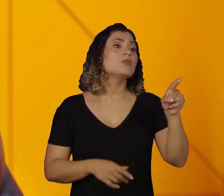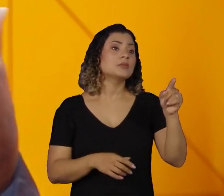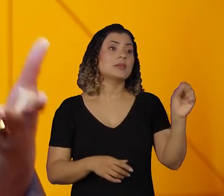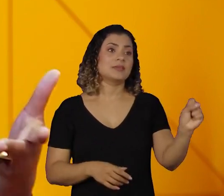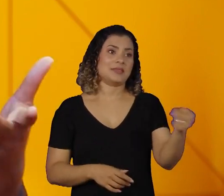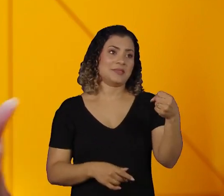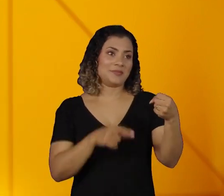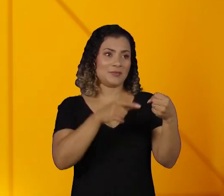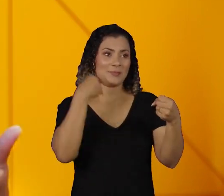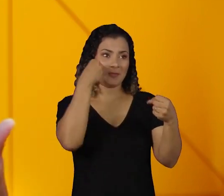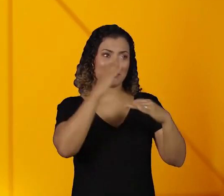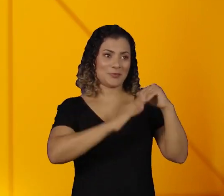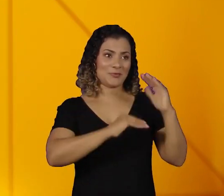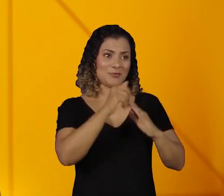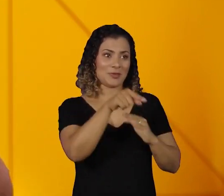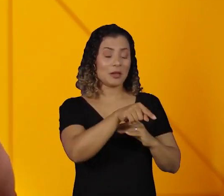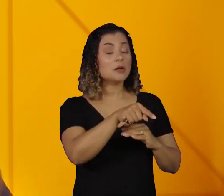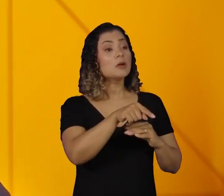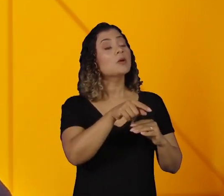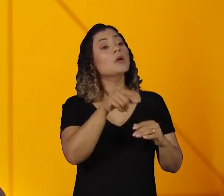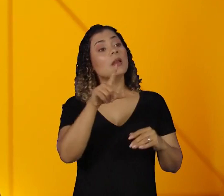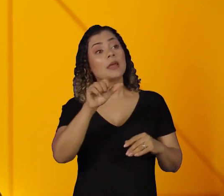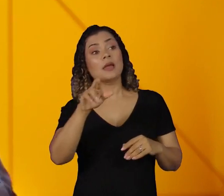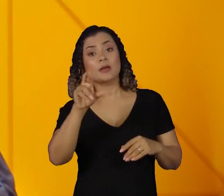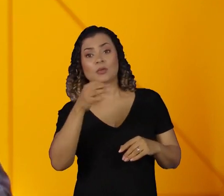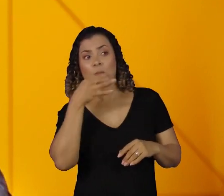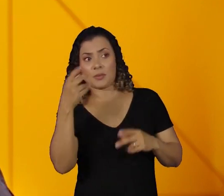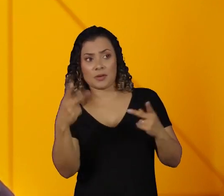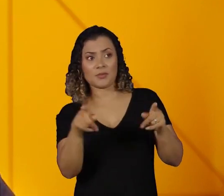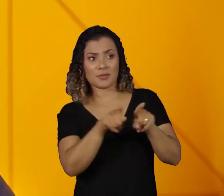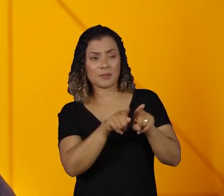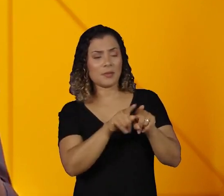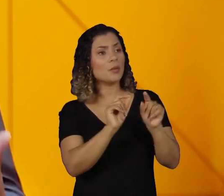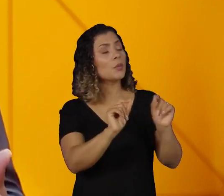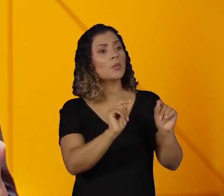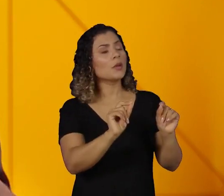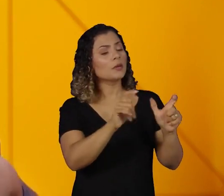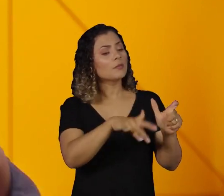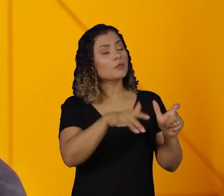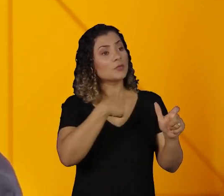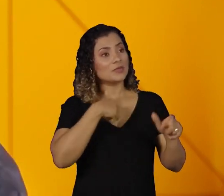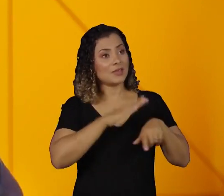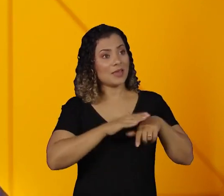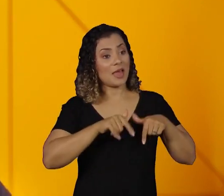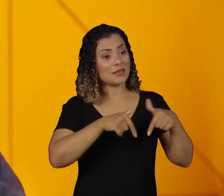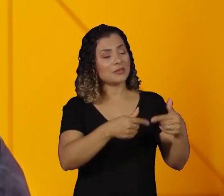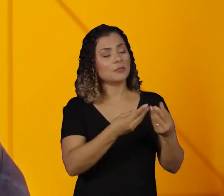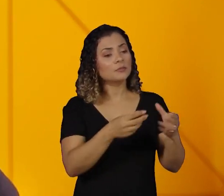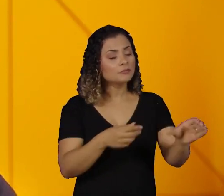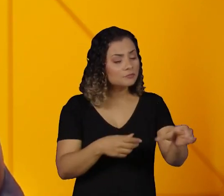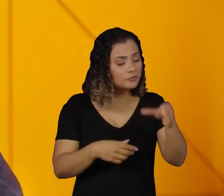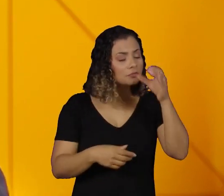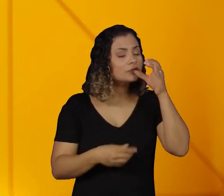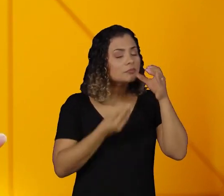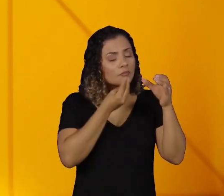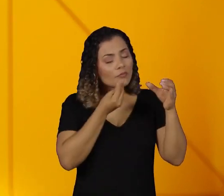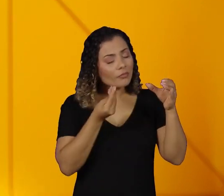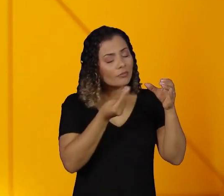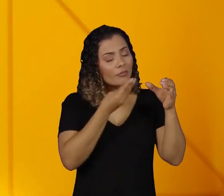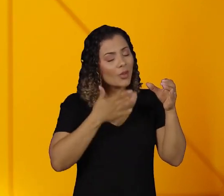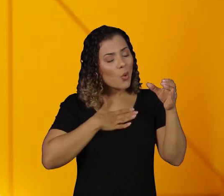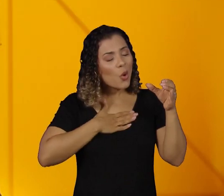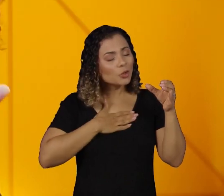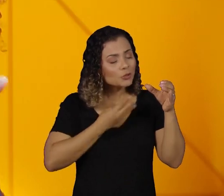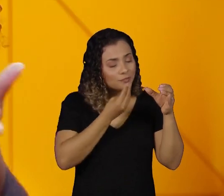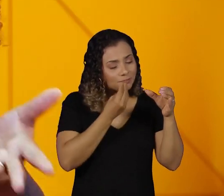cervejeira, aliás, quero também saber disso do Leandro, essa relação de algo que você faz para apreciar, porque você gosta, porque você